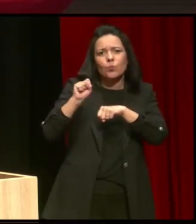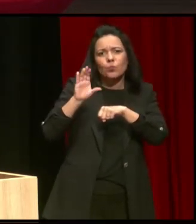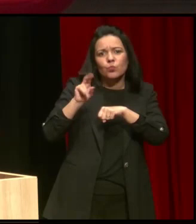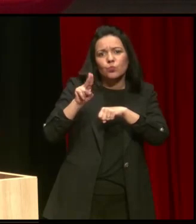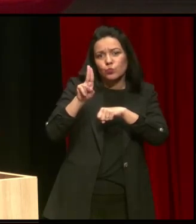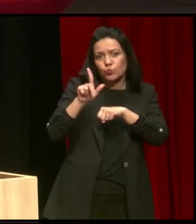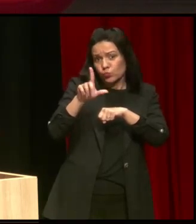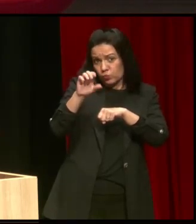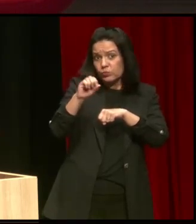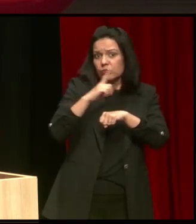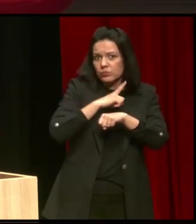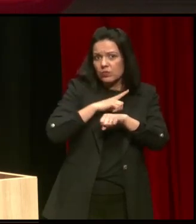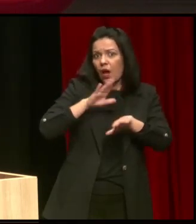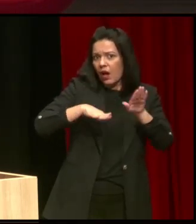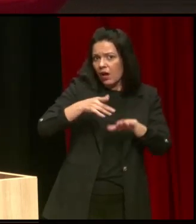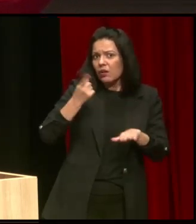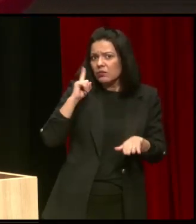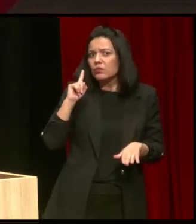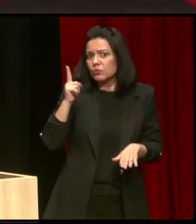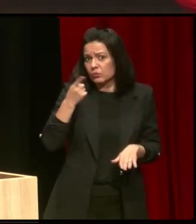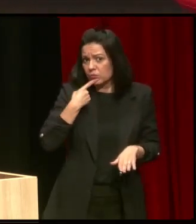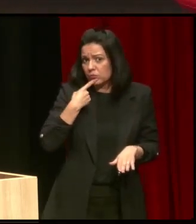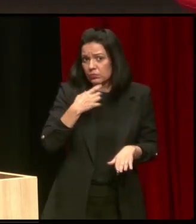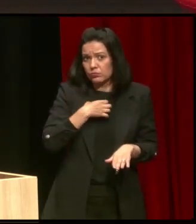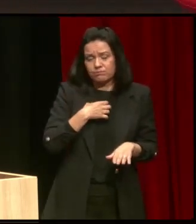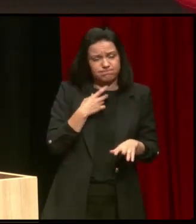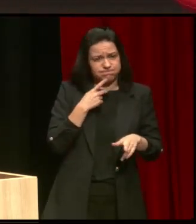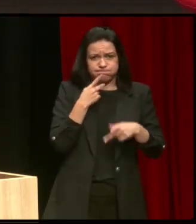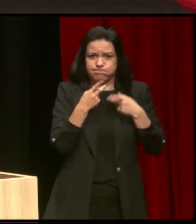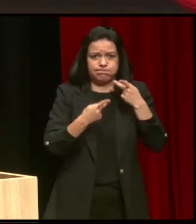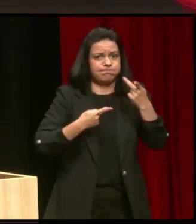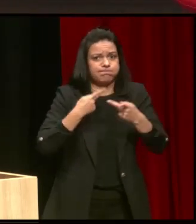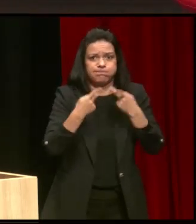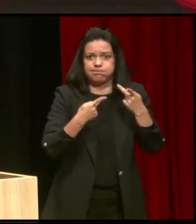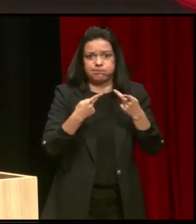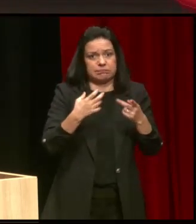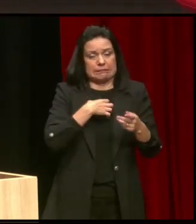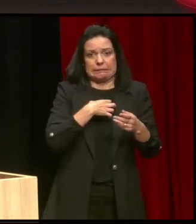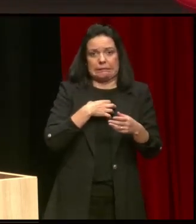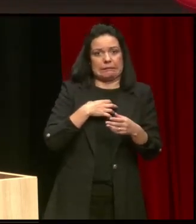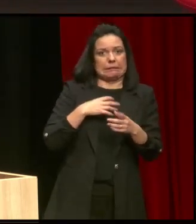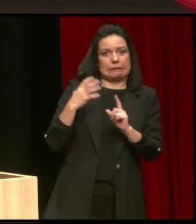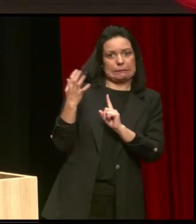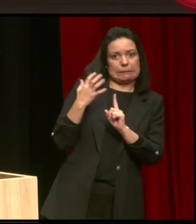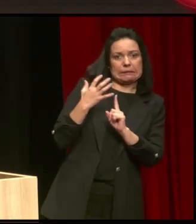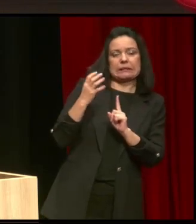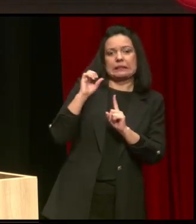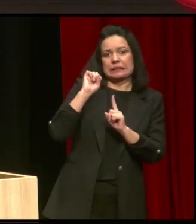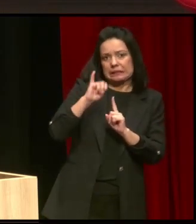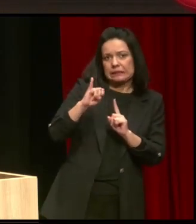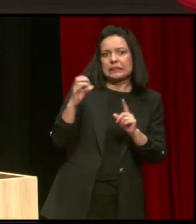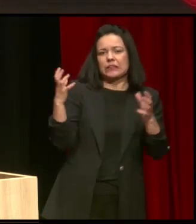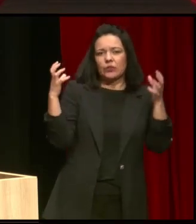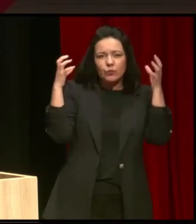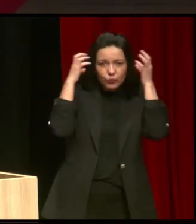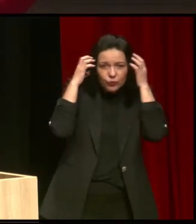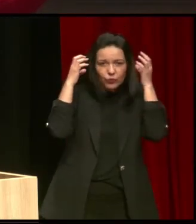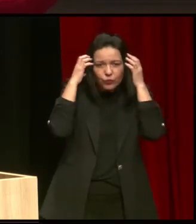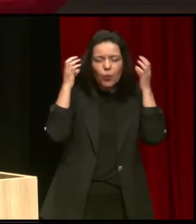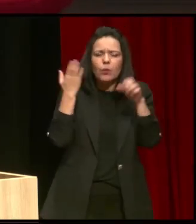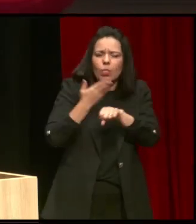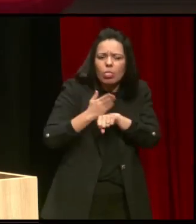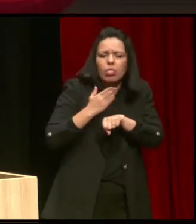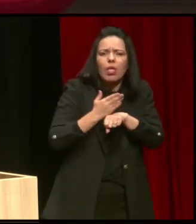o surdo, de repente, depois de um tempo, ele não vai falar mesmo. Por quê? Porque ele não foi motivado. Se você leva ele numa fonoaudióloga, faz fisioterapia, ele vai